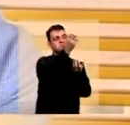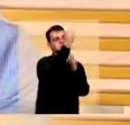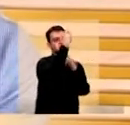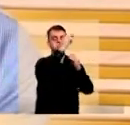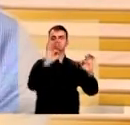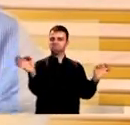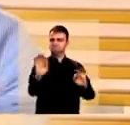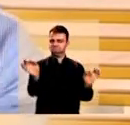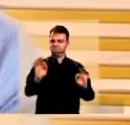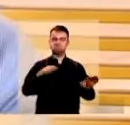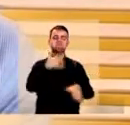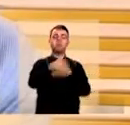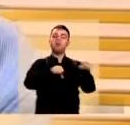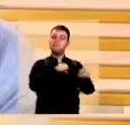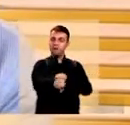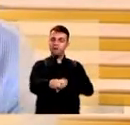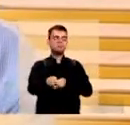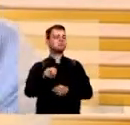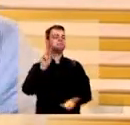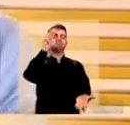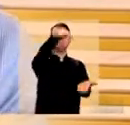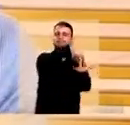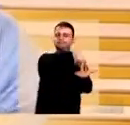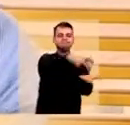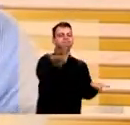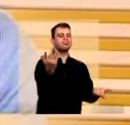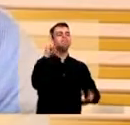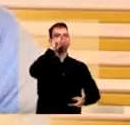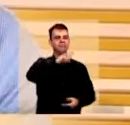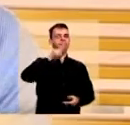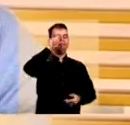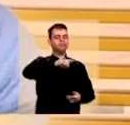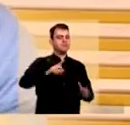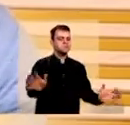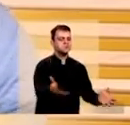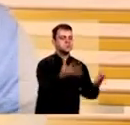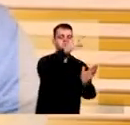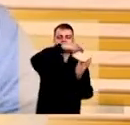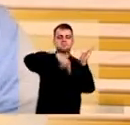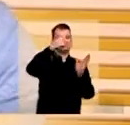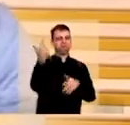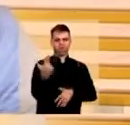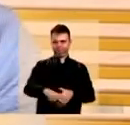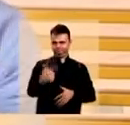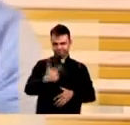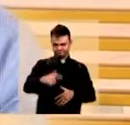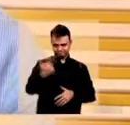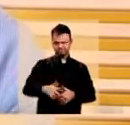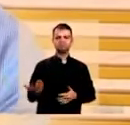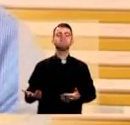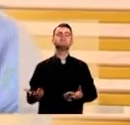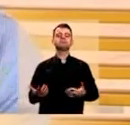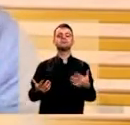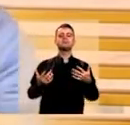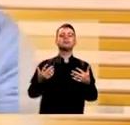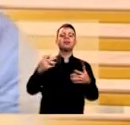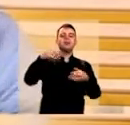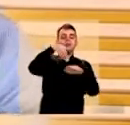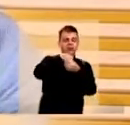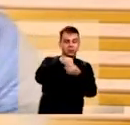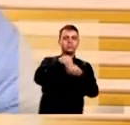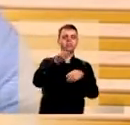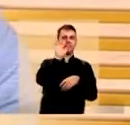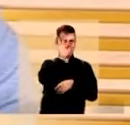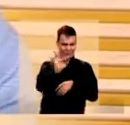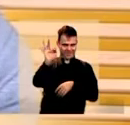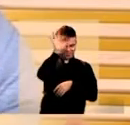para a sala de aula com essa mesma deficiência, não consegue reproduzir. Então, ele precisa, o currículo da formação do professor, nas